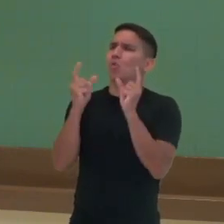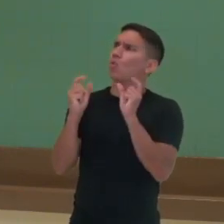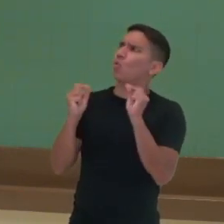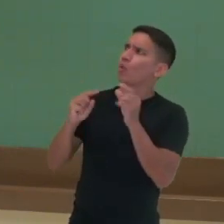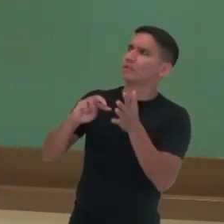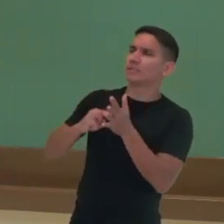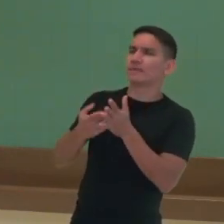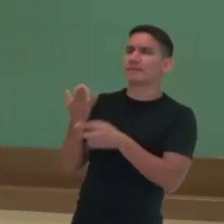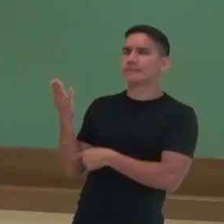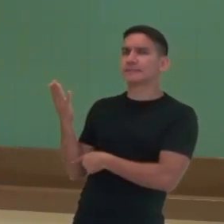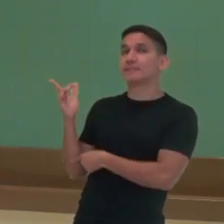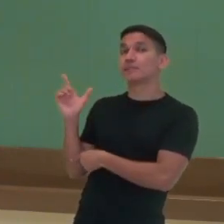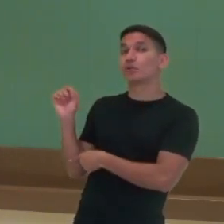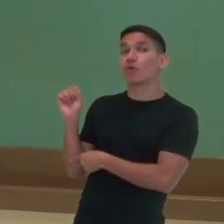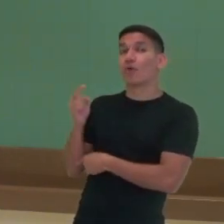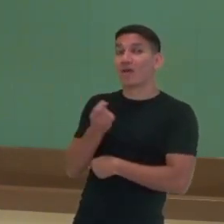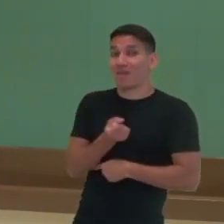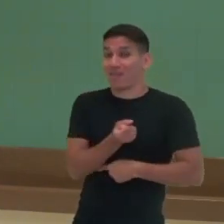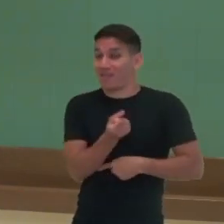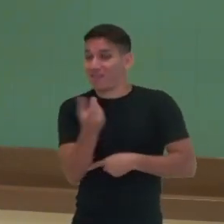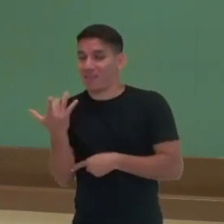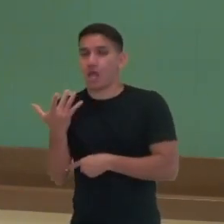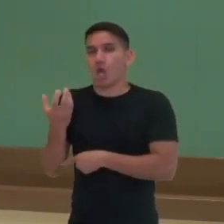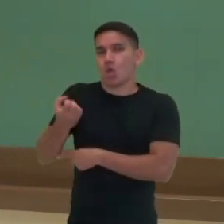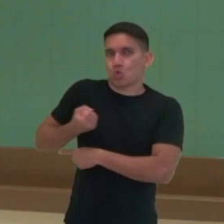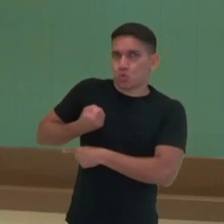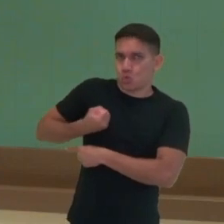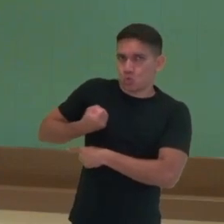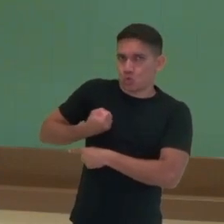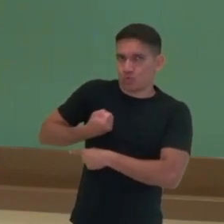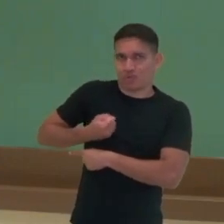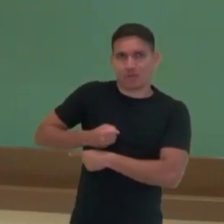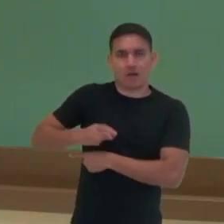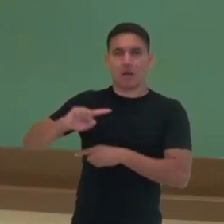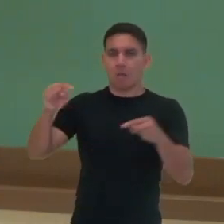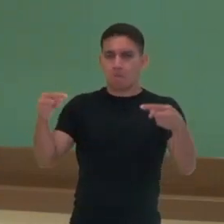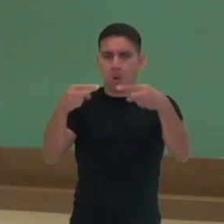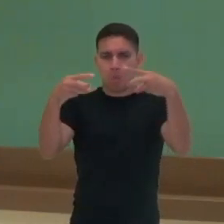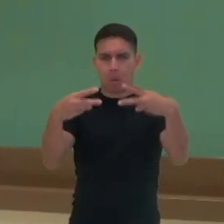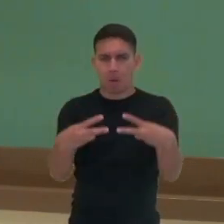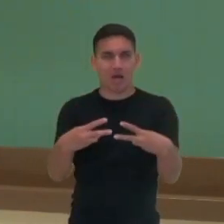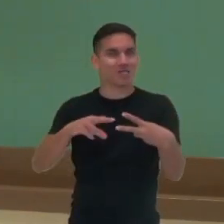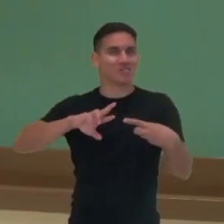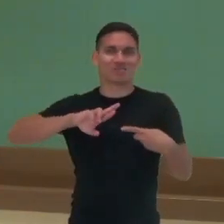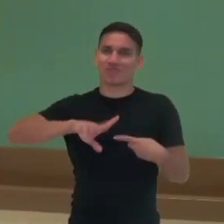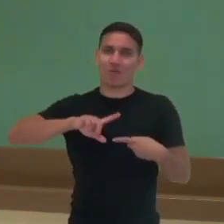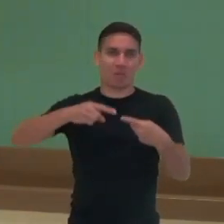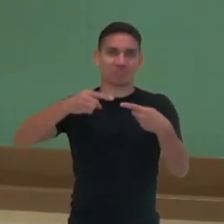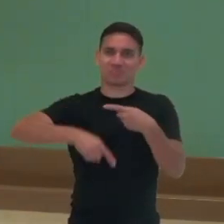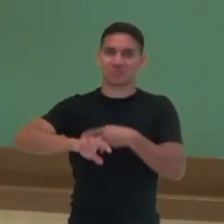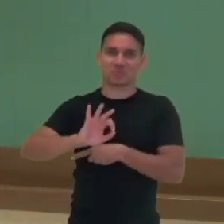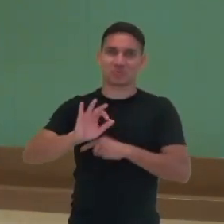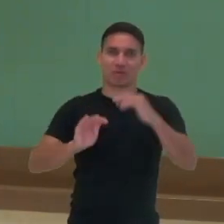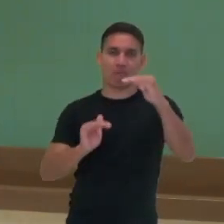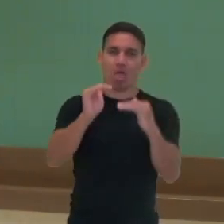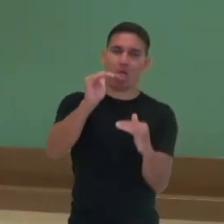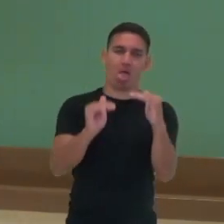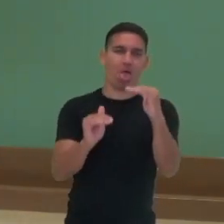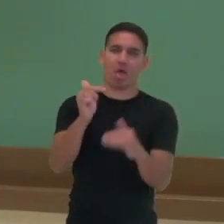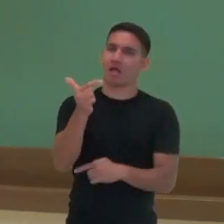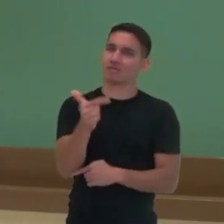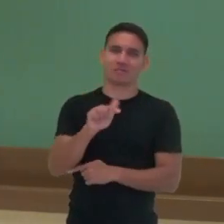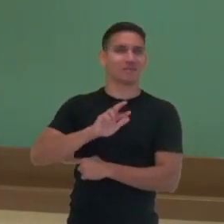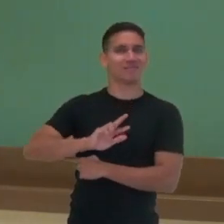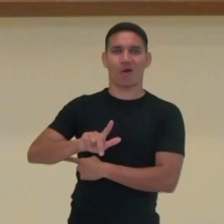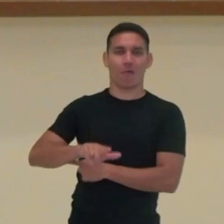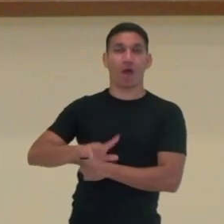significa? Significa que esses valores, eles não são diretamente proporcionais. Eles